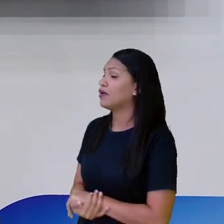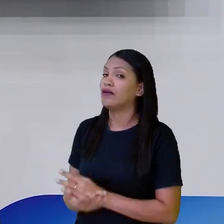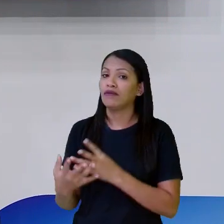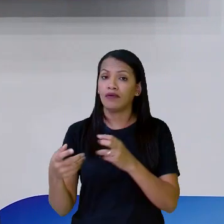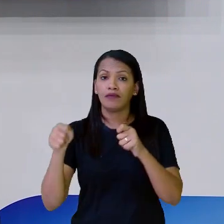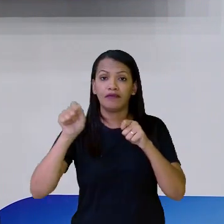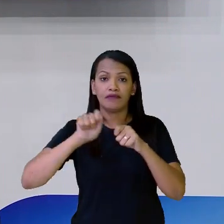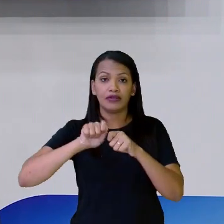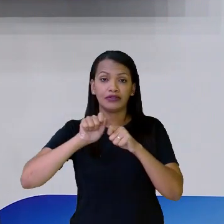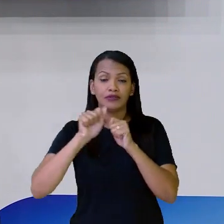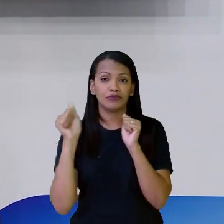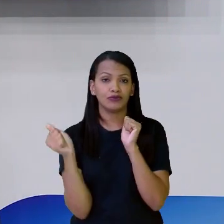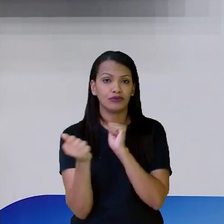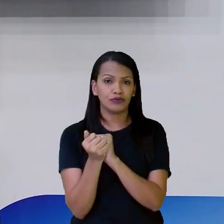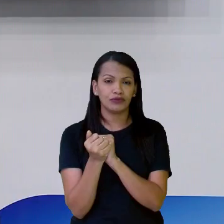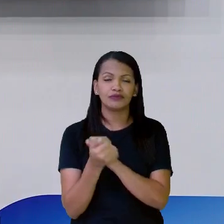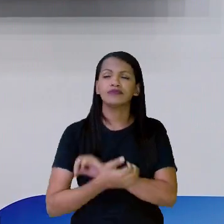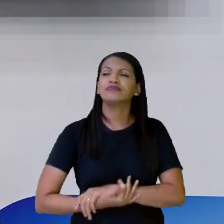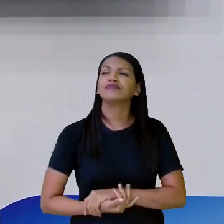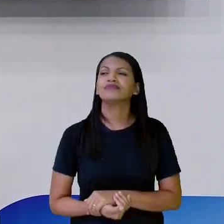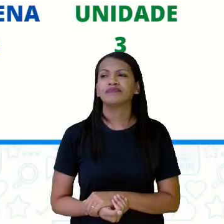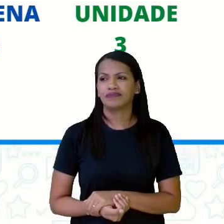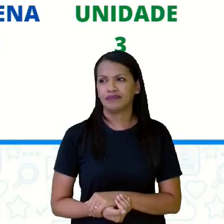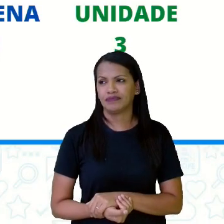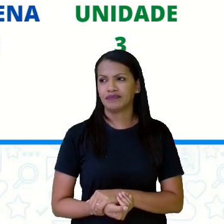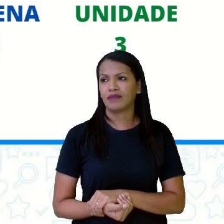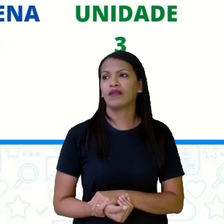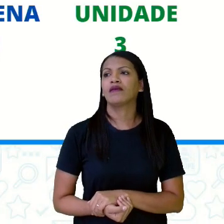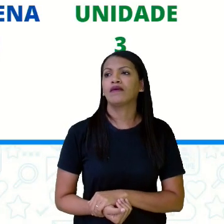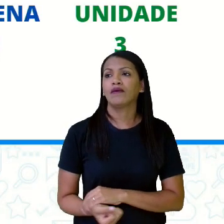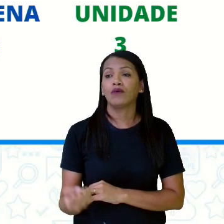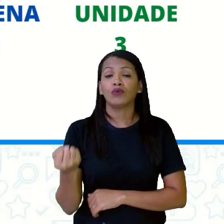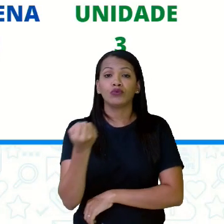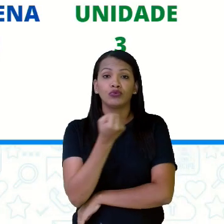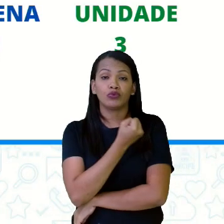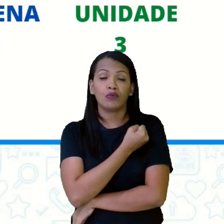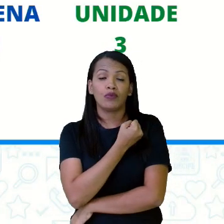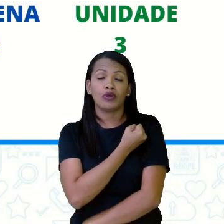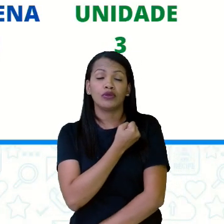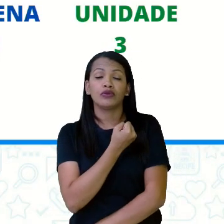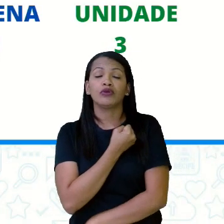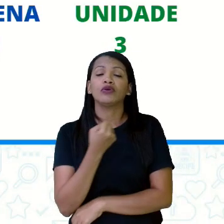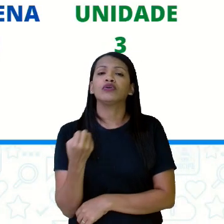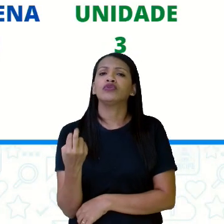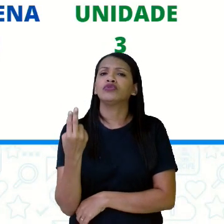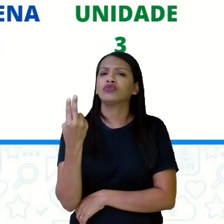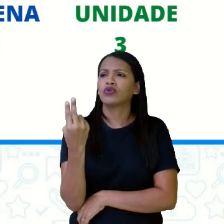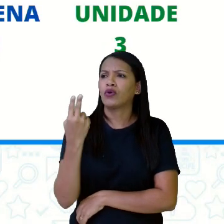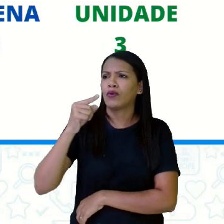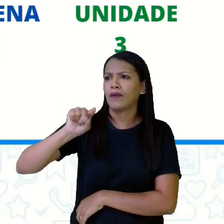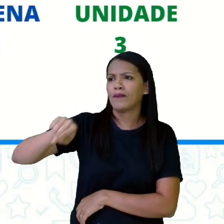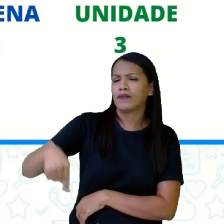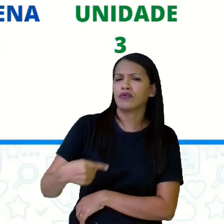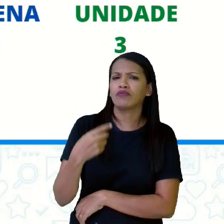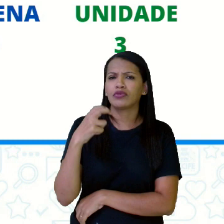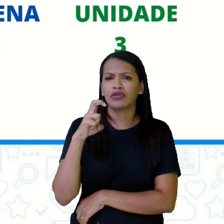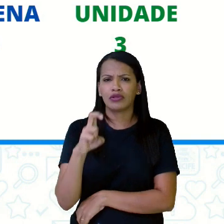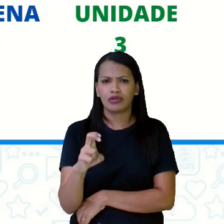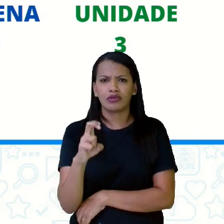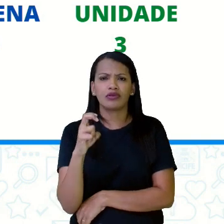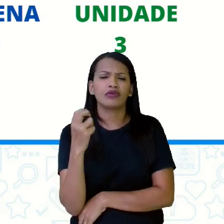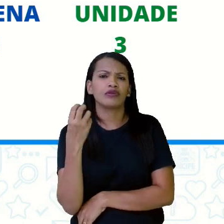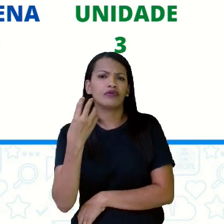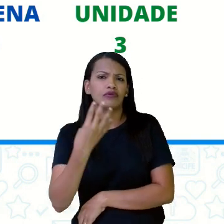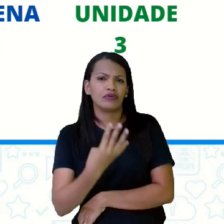junto. O número 2543 possui 4 ordens e 2 classes. Lembra? A cada